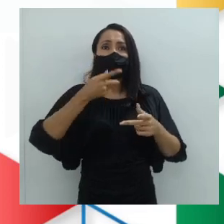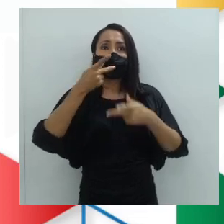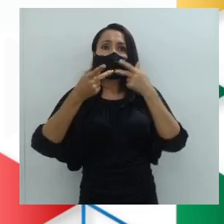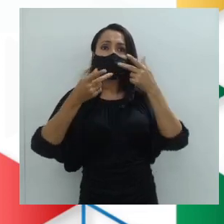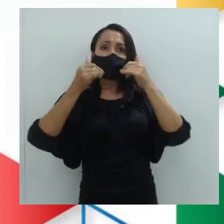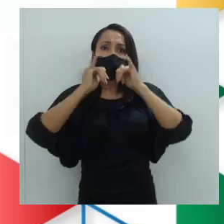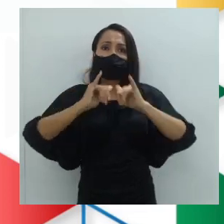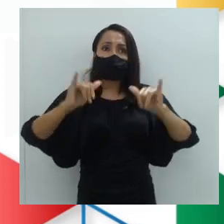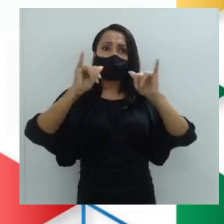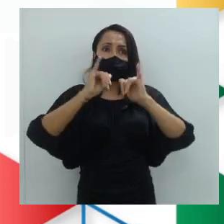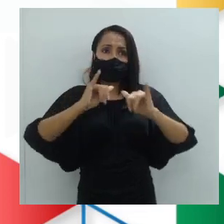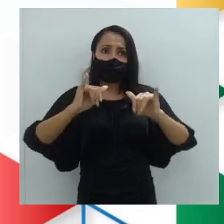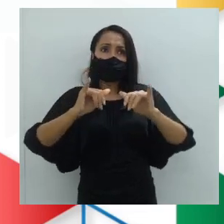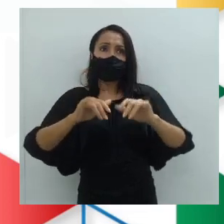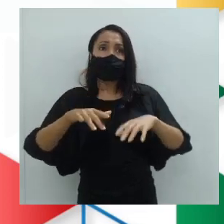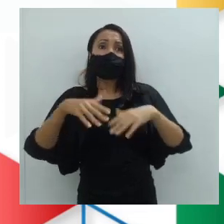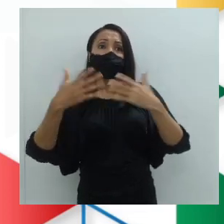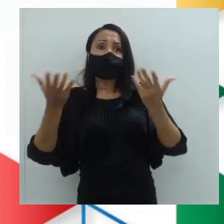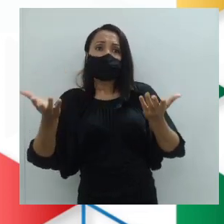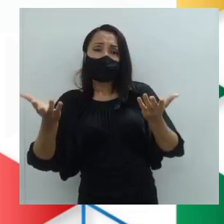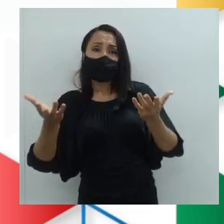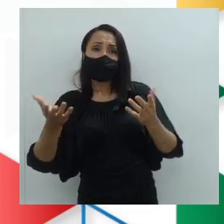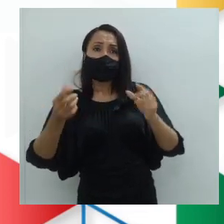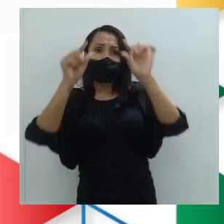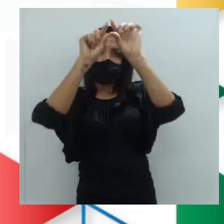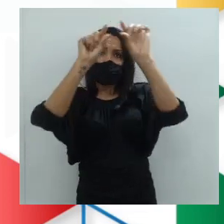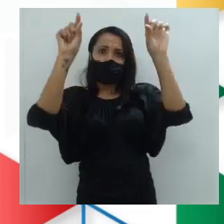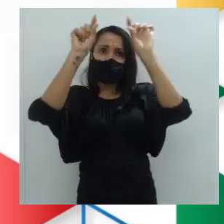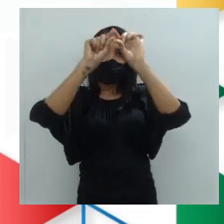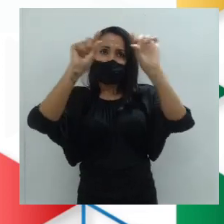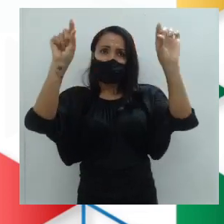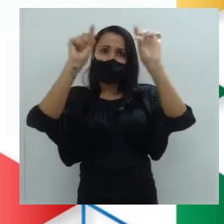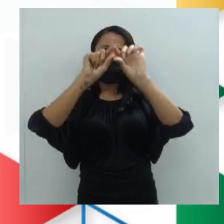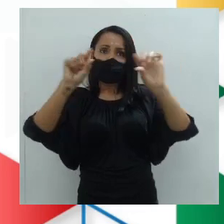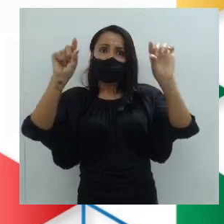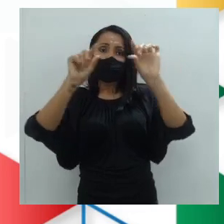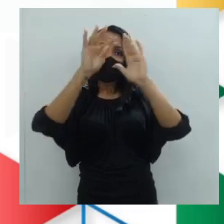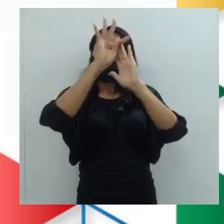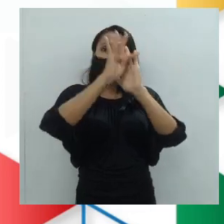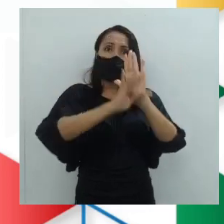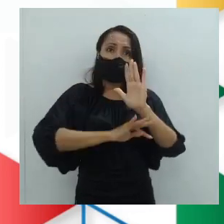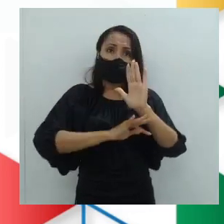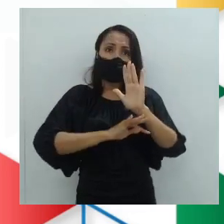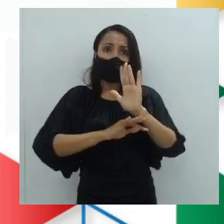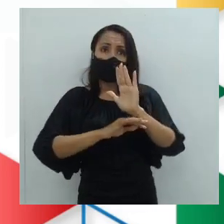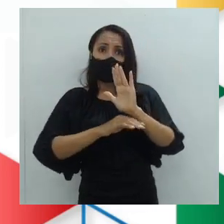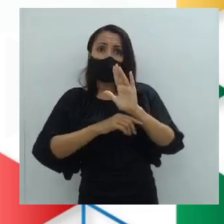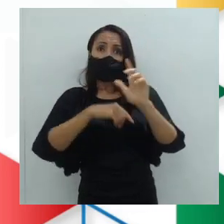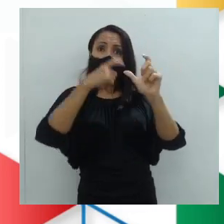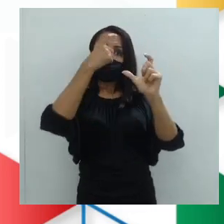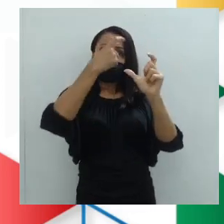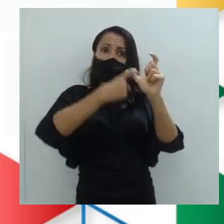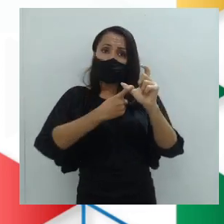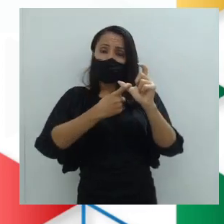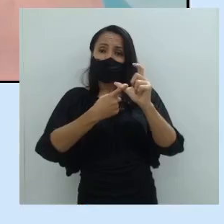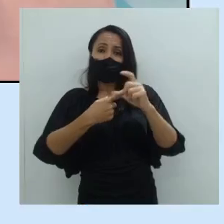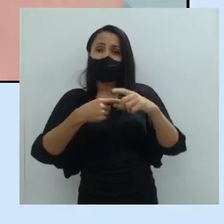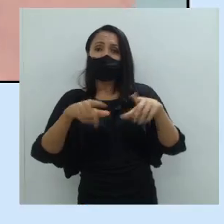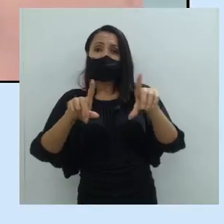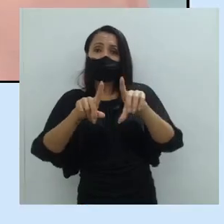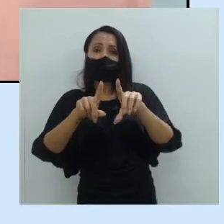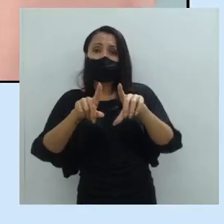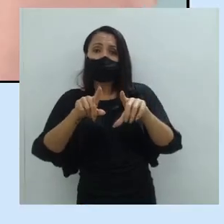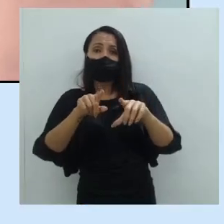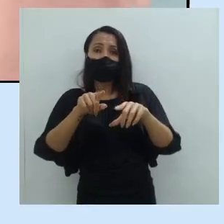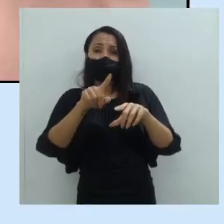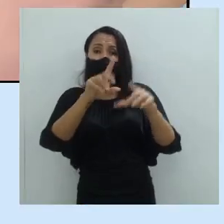é pressuposta quando o enunciado, a frase, o texto, depende dela para fazer sentido.